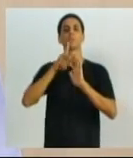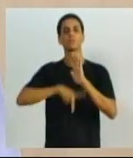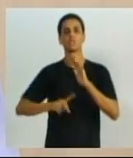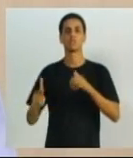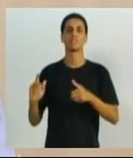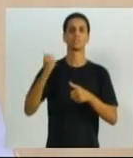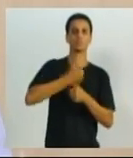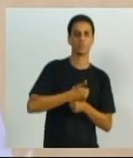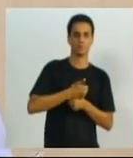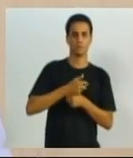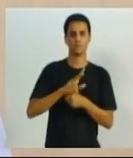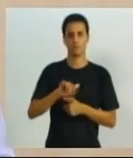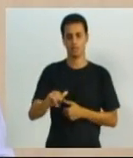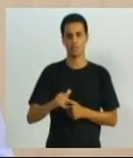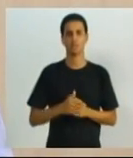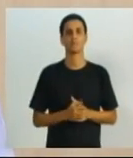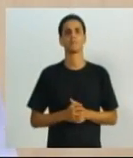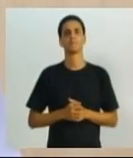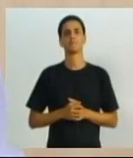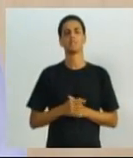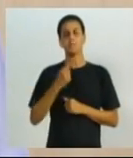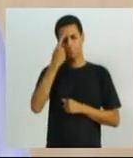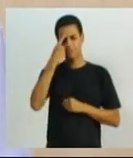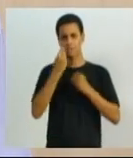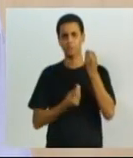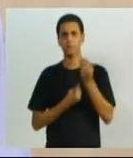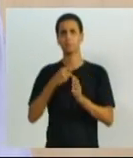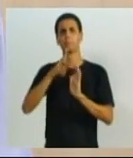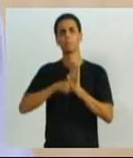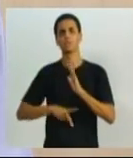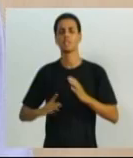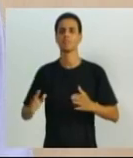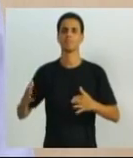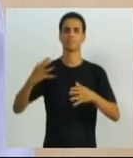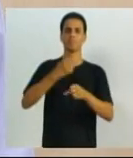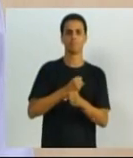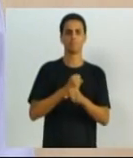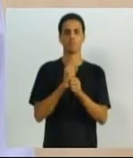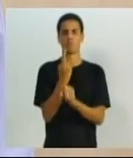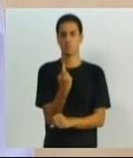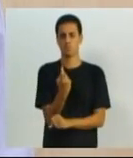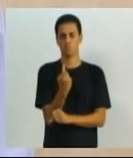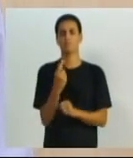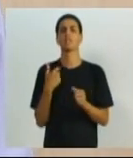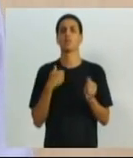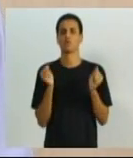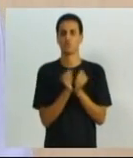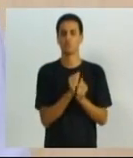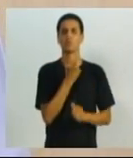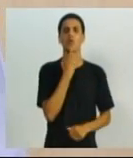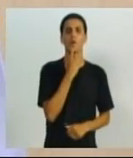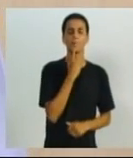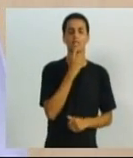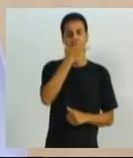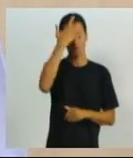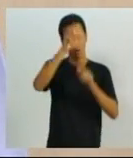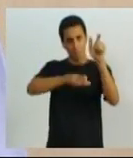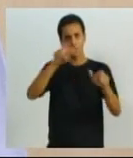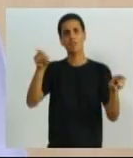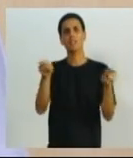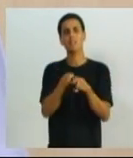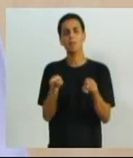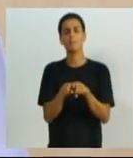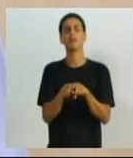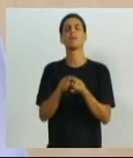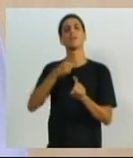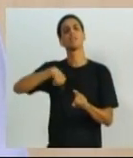trabalhar na lógica de construir um substitutivo global. Junto com o vereador Robinho e quem aderir ao substitutivo global, nós